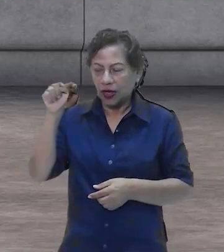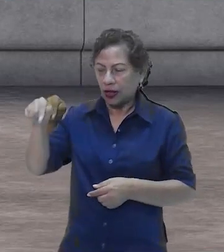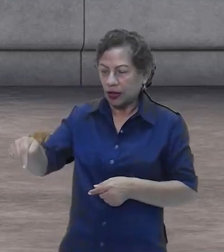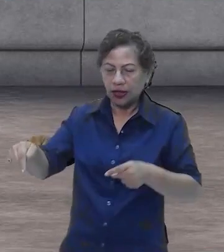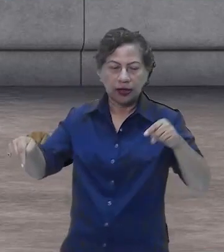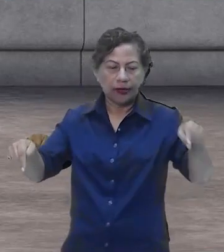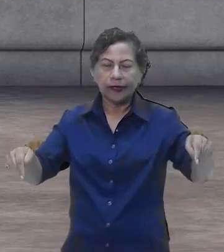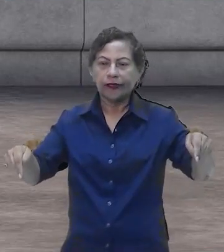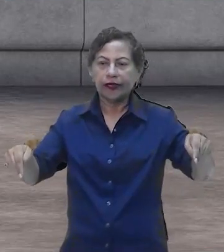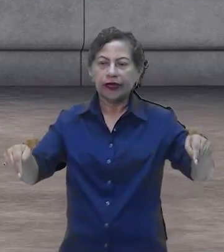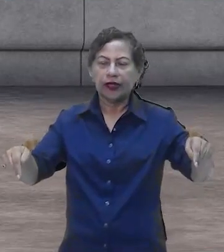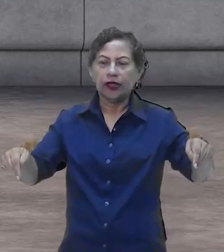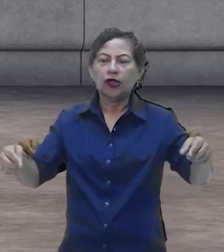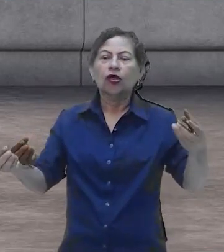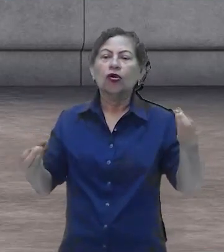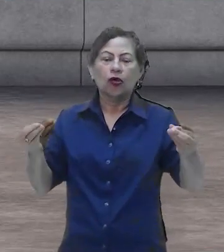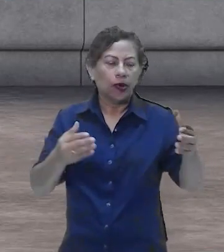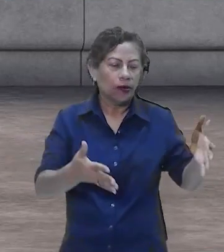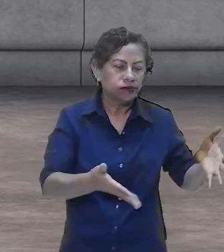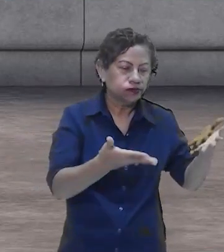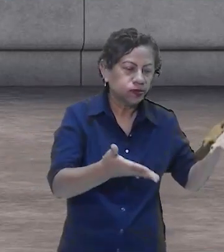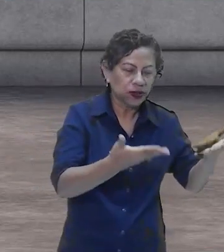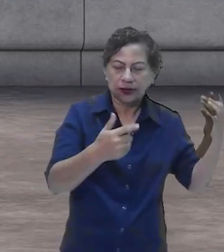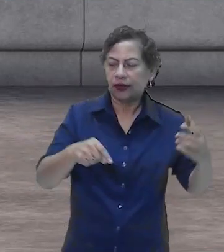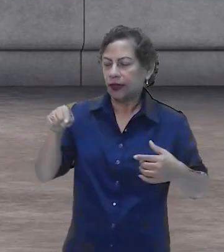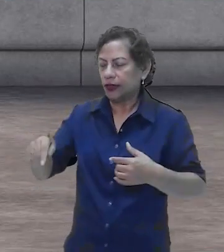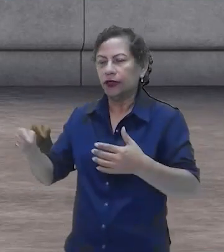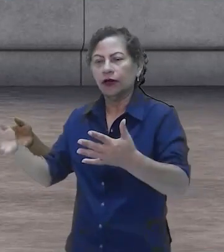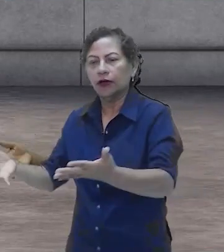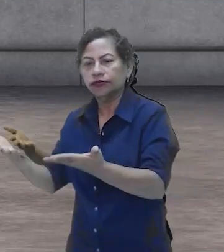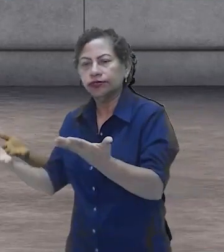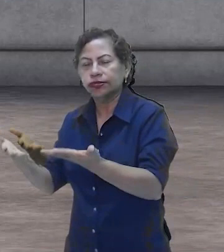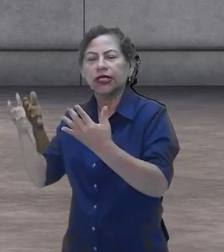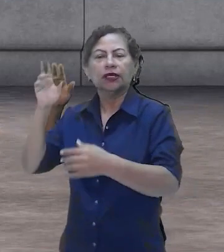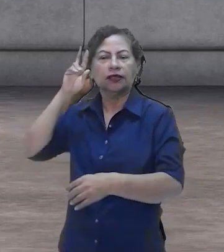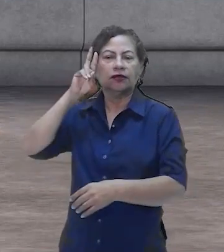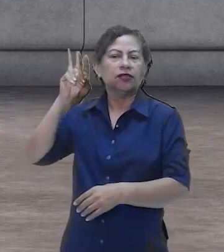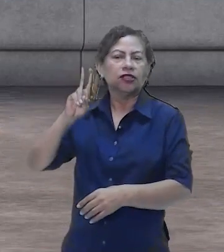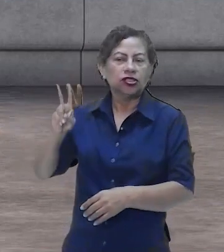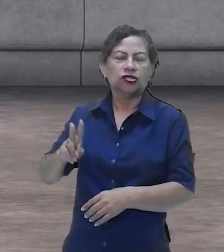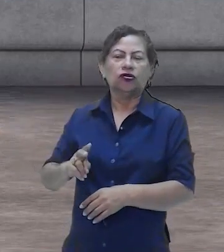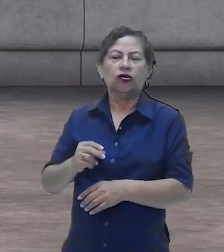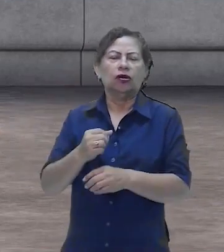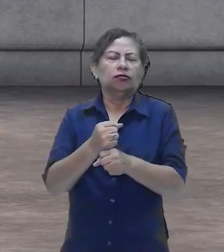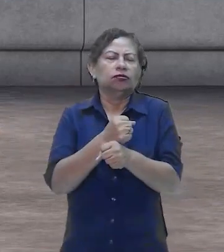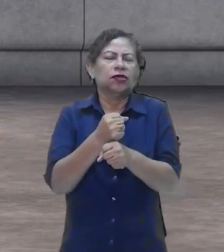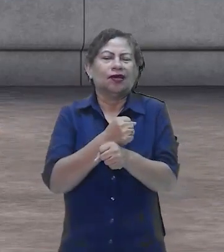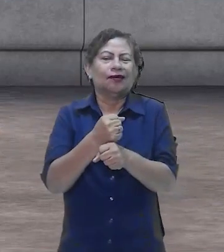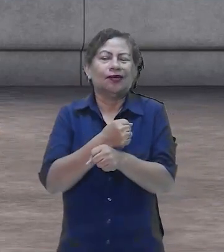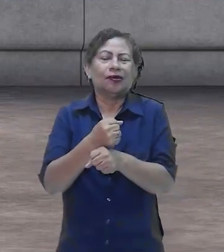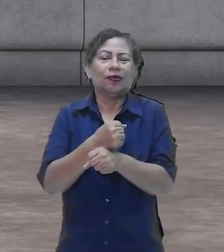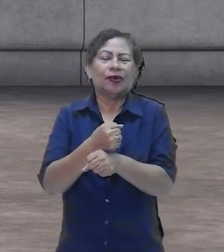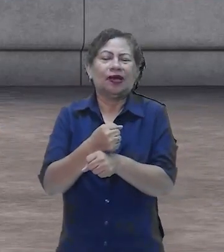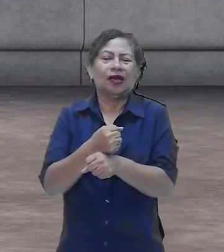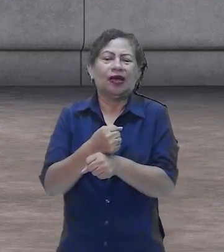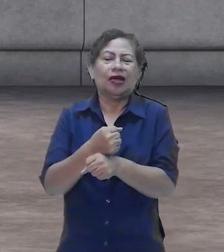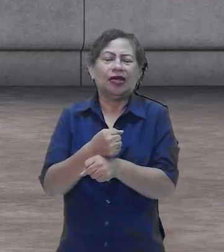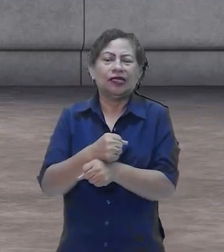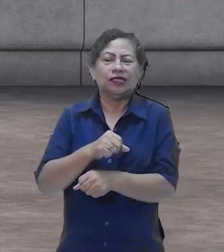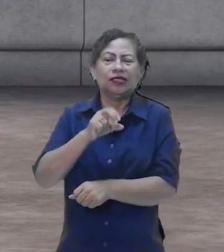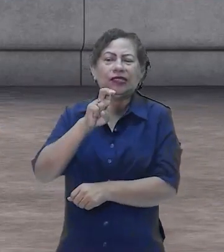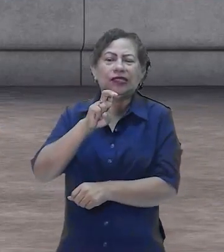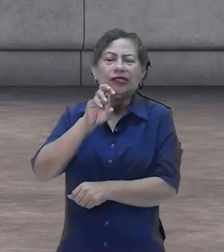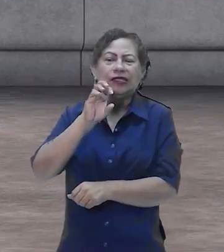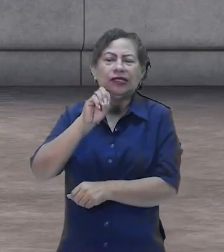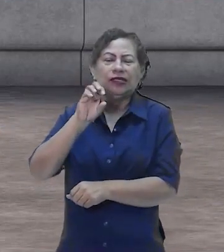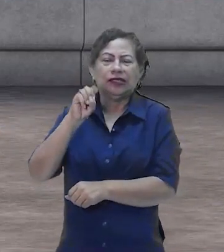foram sendo construídos ao longo dos processos históricos, ao longo desses mais de 500 anos de história que tem o nosso país.